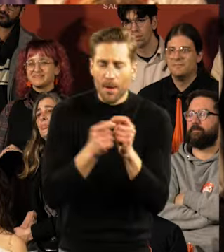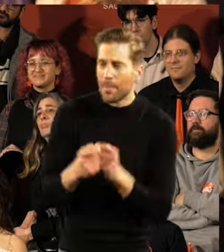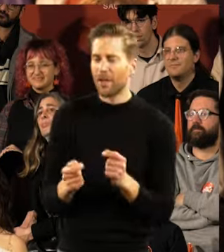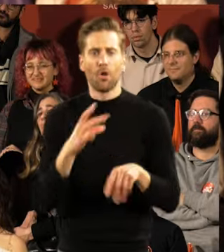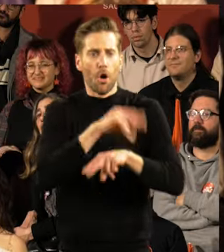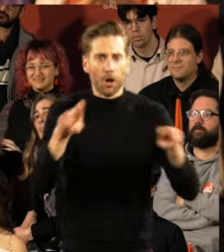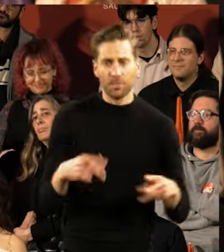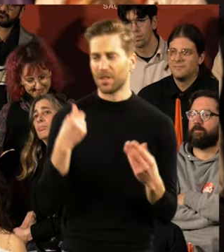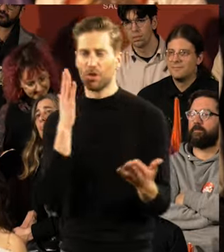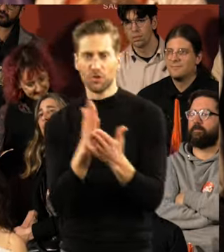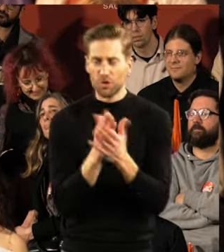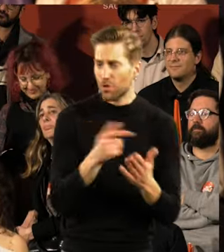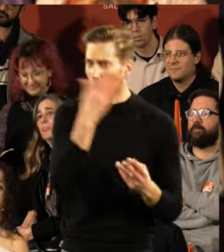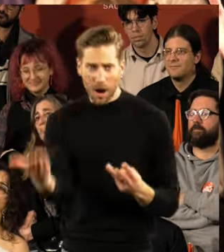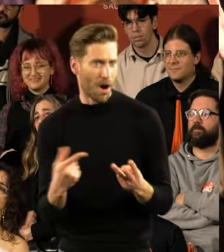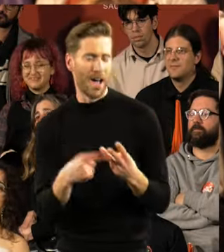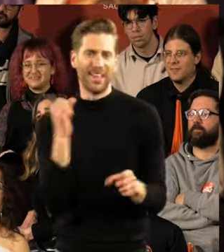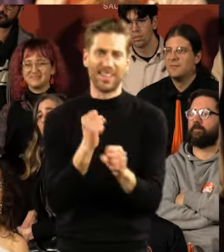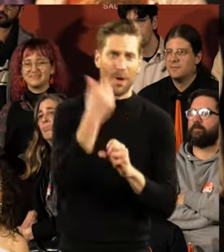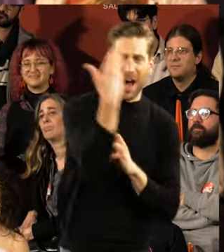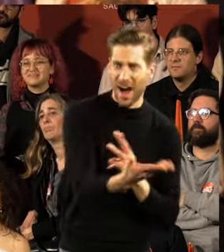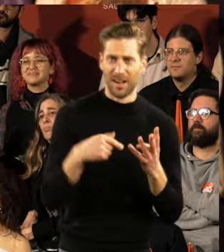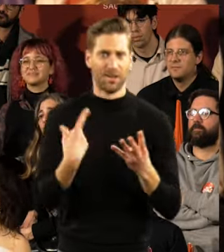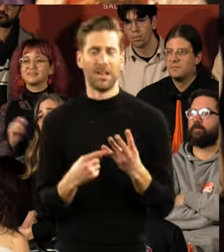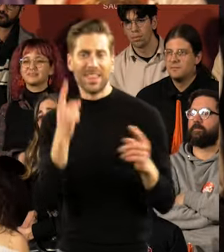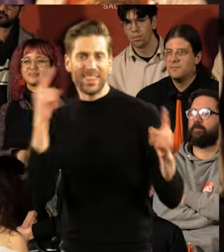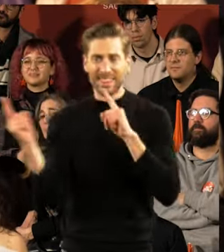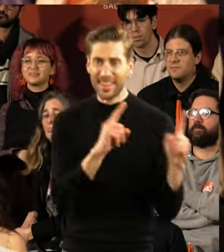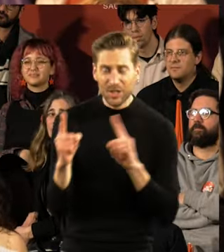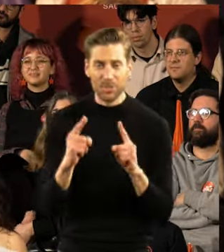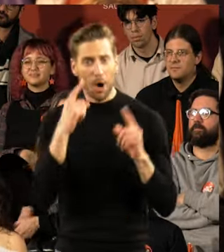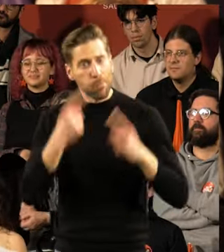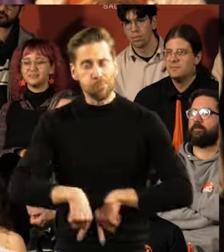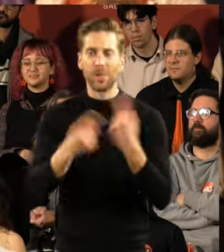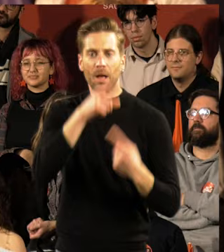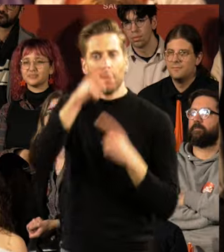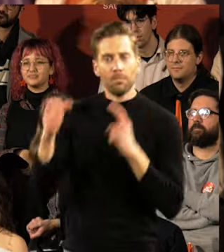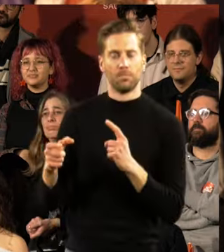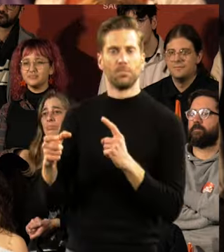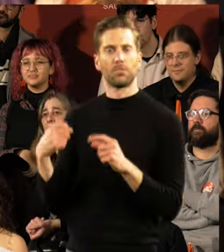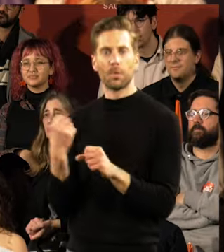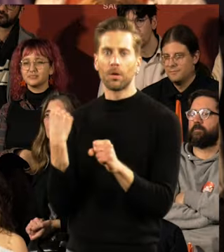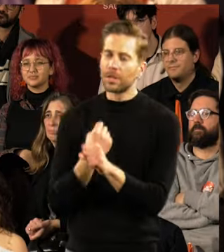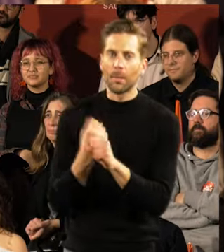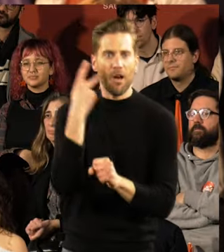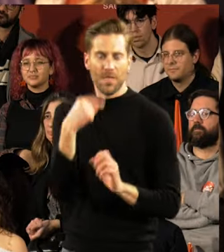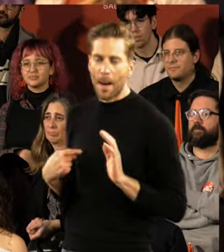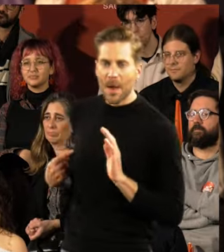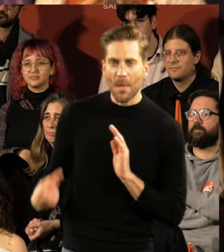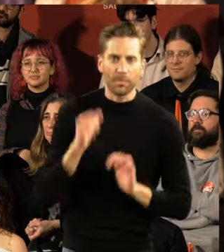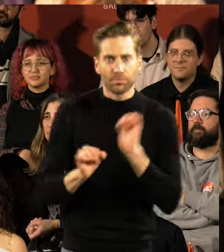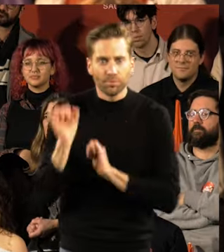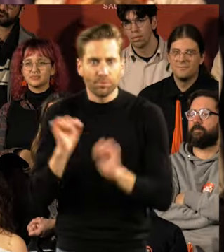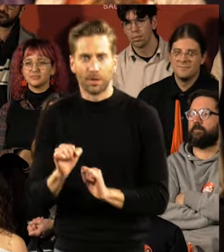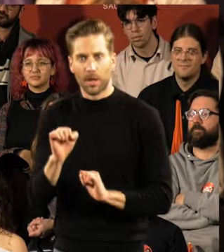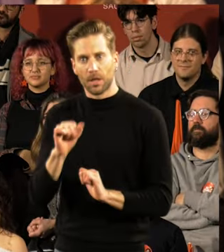hospital, que vão à escola, que vão ao trabalho. Transportes públicos que sirvam as pessoas e as comunidades. Essa é a